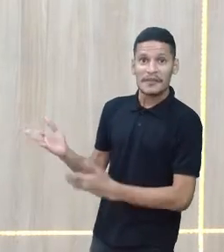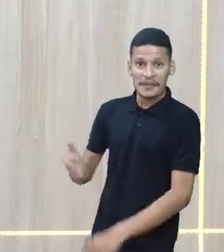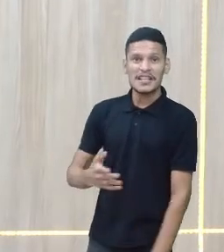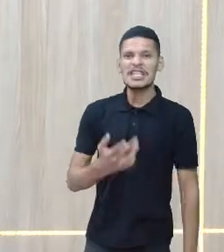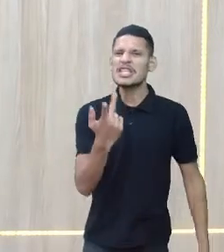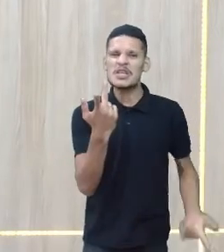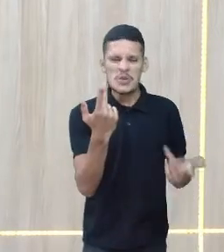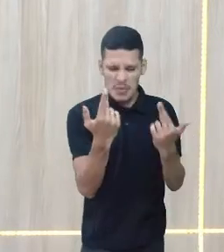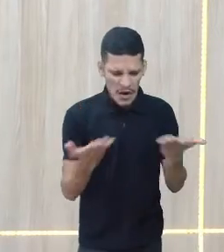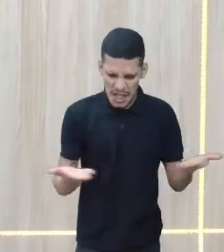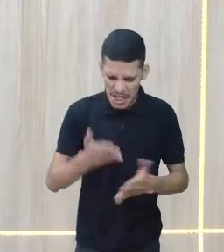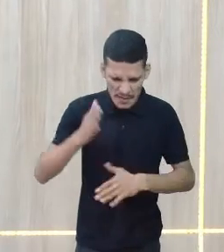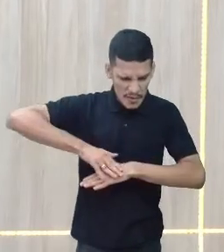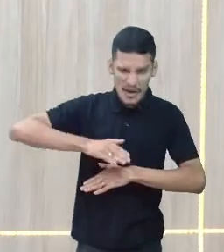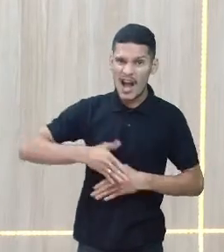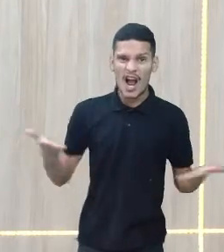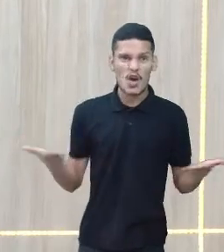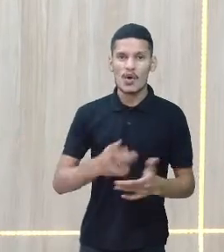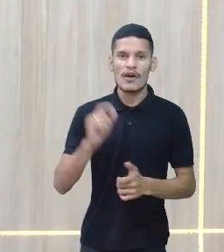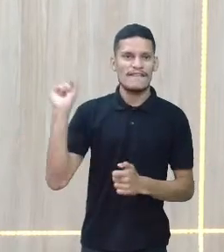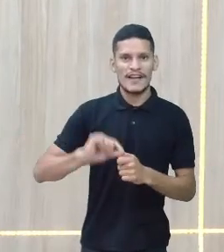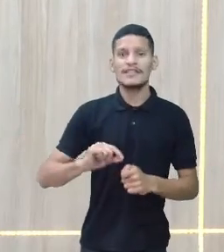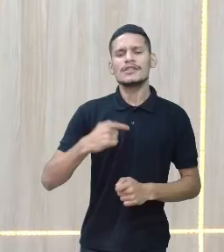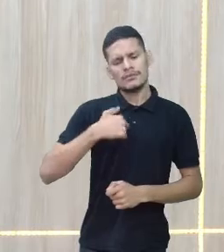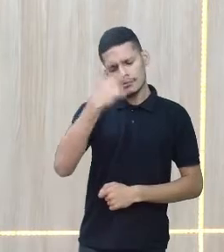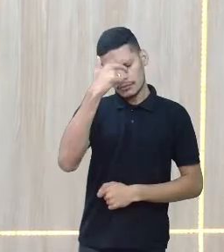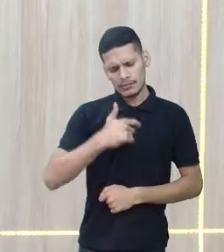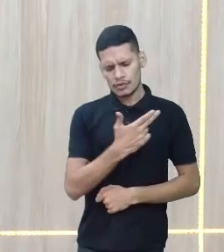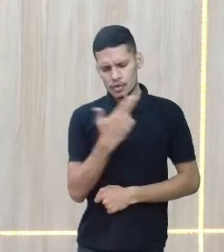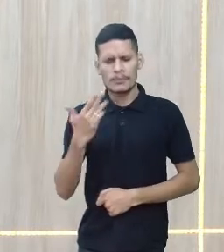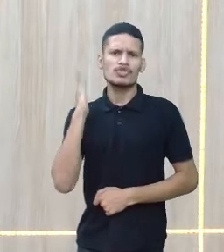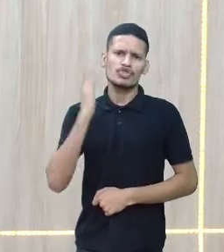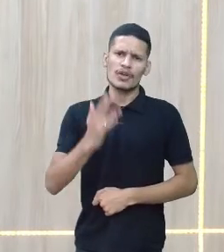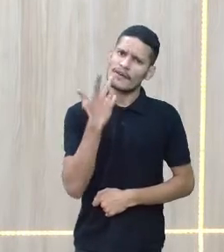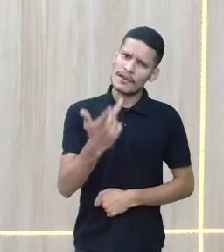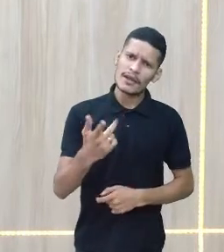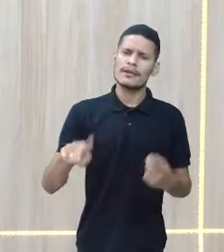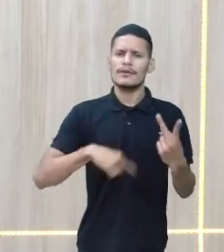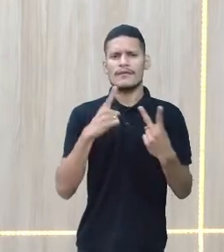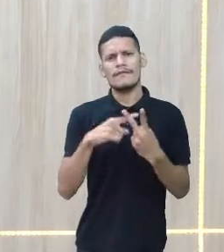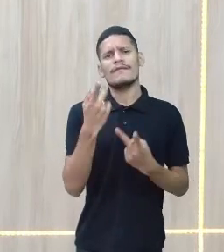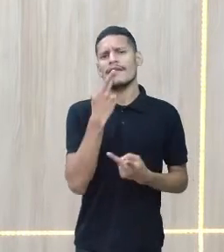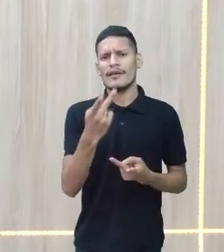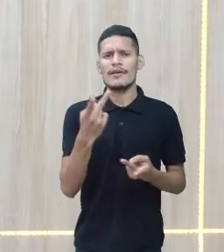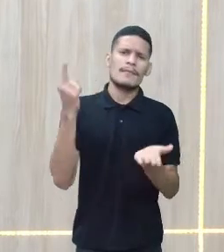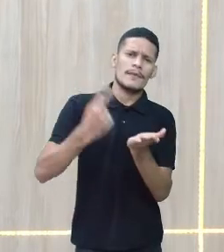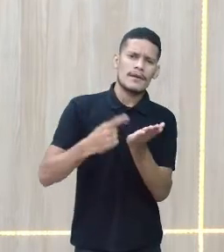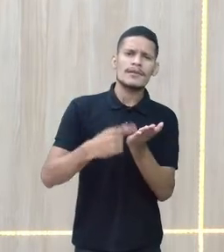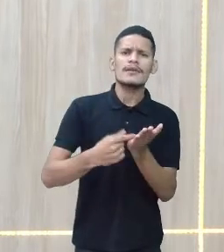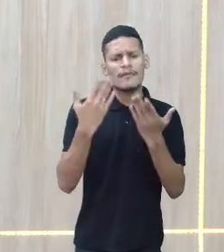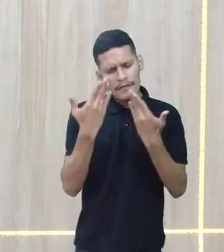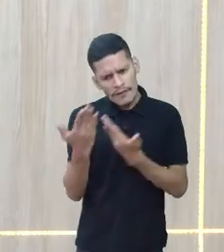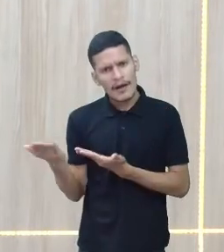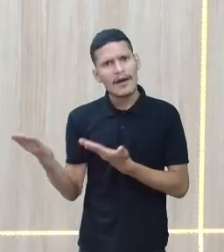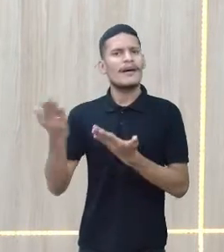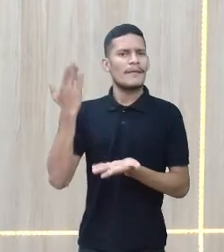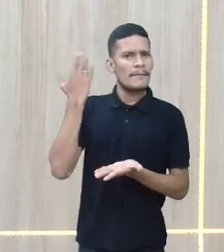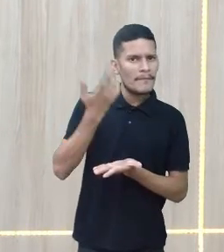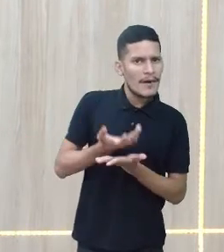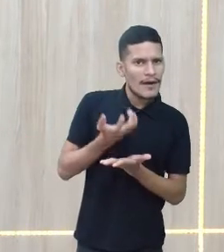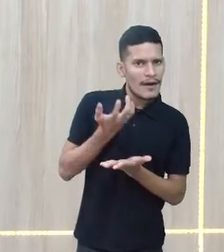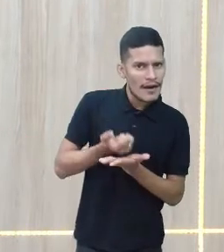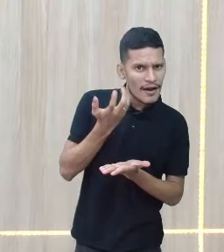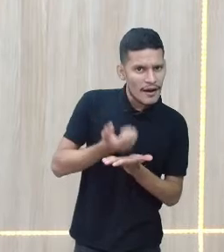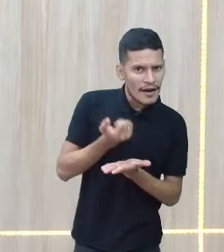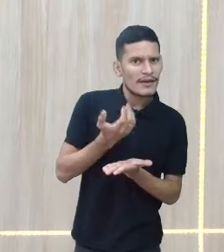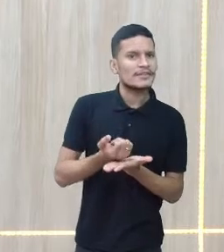feito caldo de cana, viu? Já me apresentei, já falei do aplicativo. Vai lá,